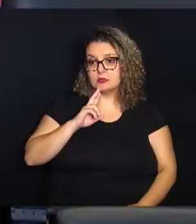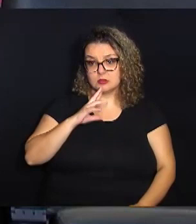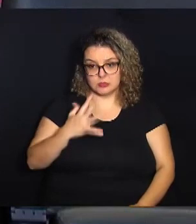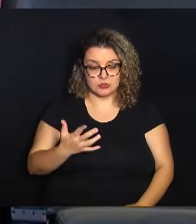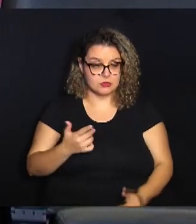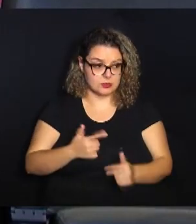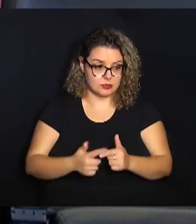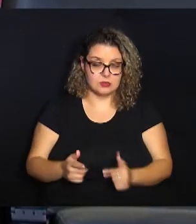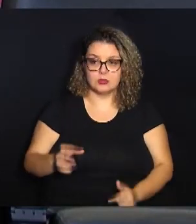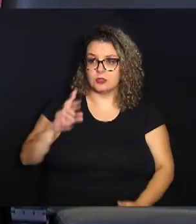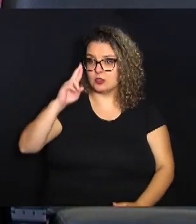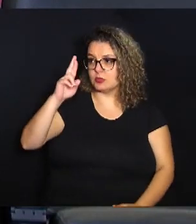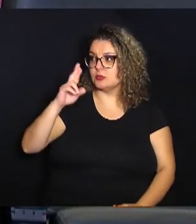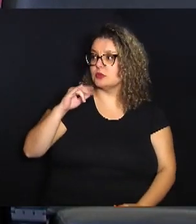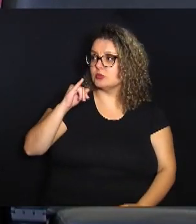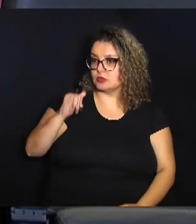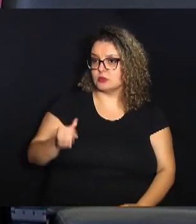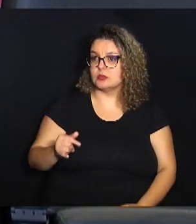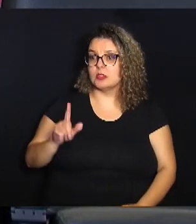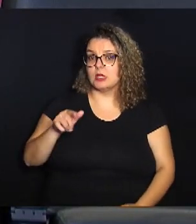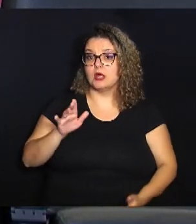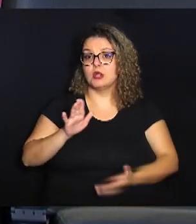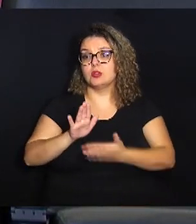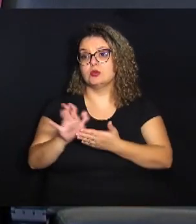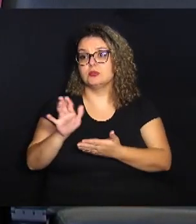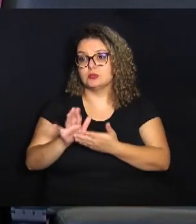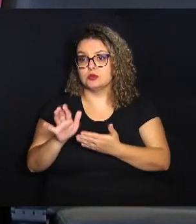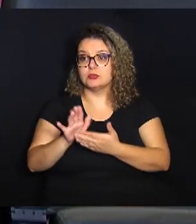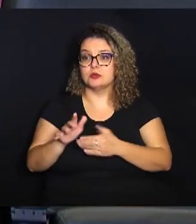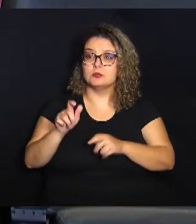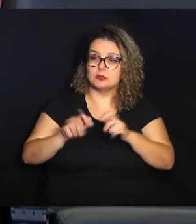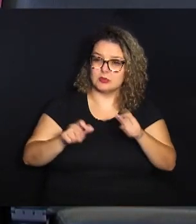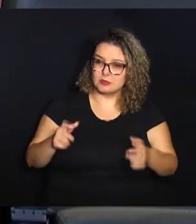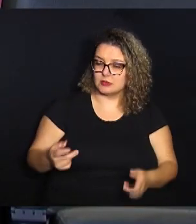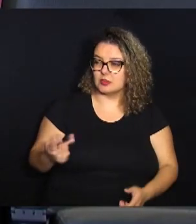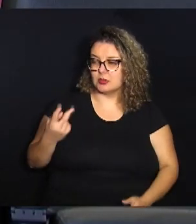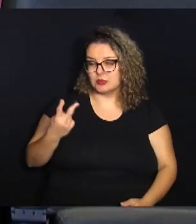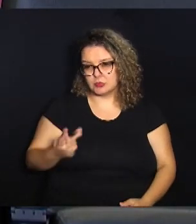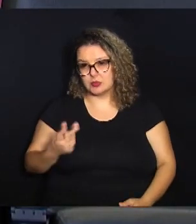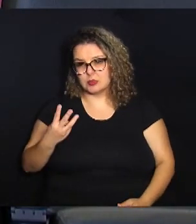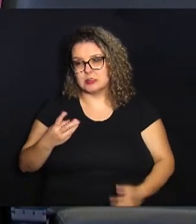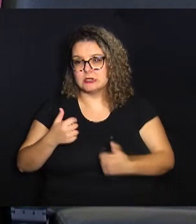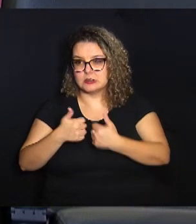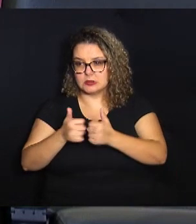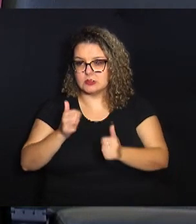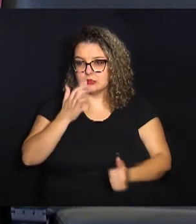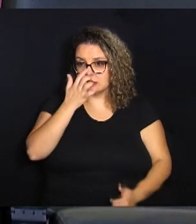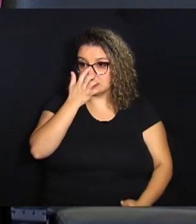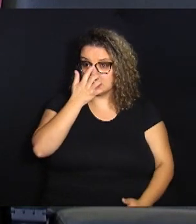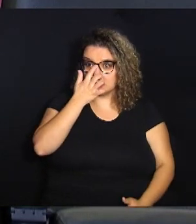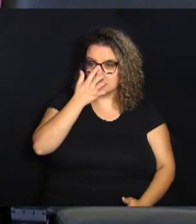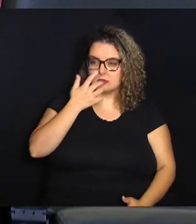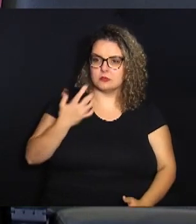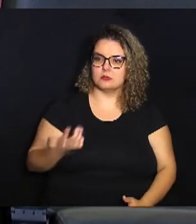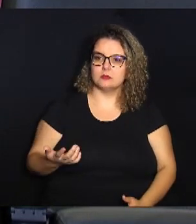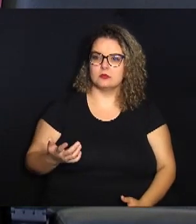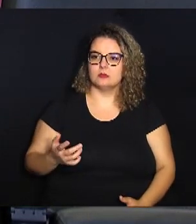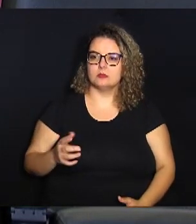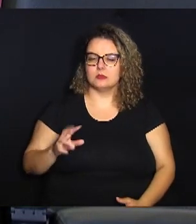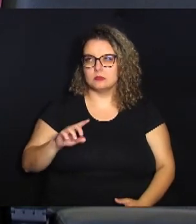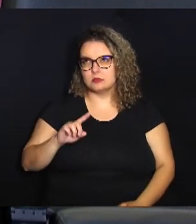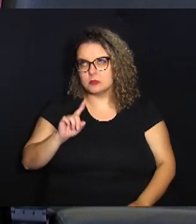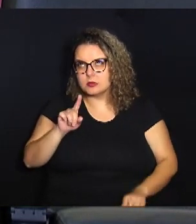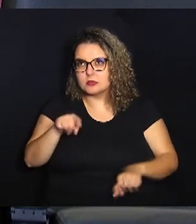problema. O senhor diz que isso é custoso para as pessoas, muitas vezes pegar 2, 3 ônibus. Passando para o outro lado, o